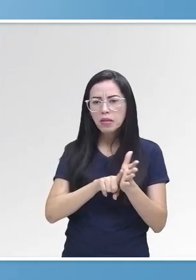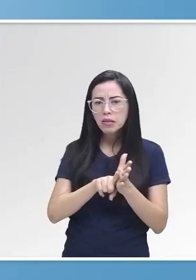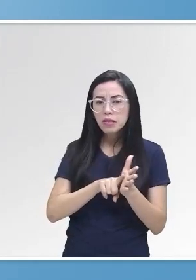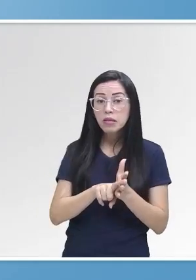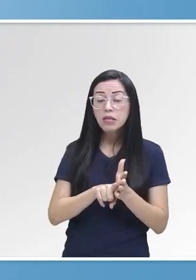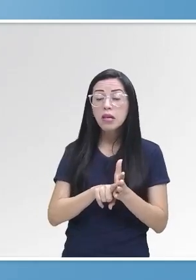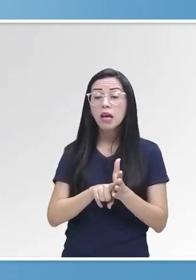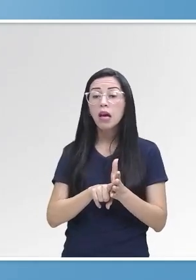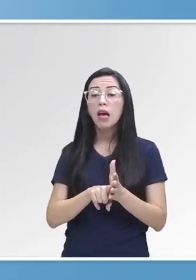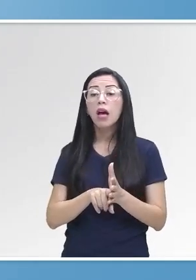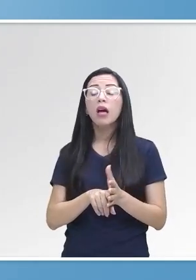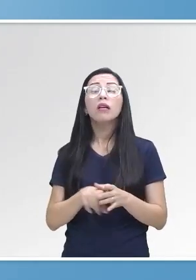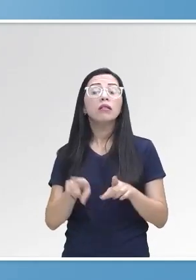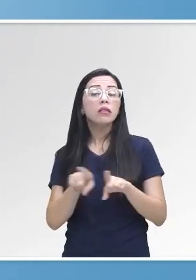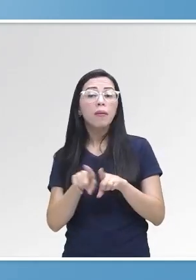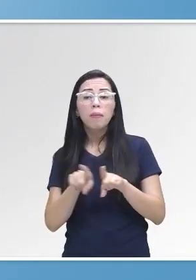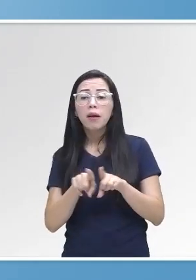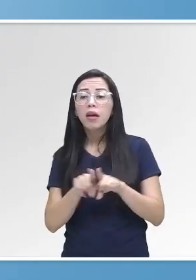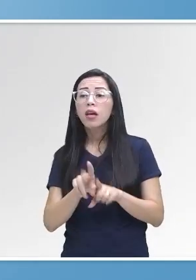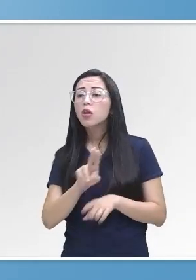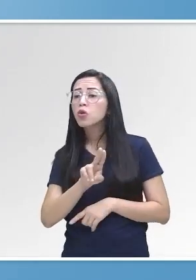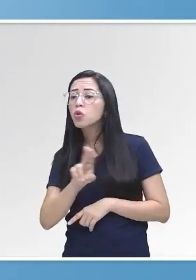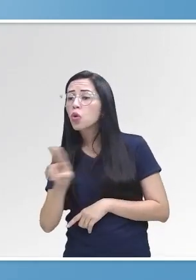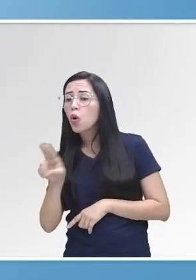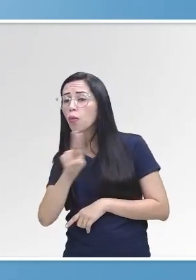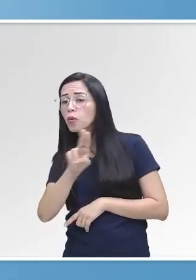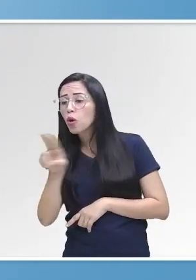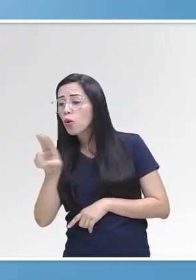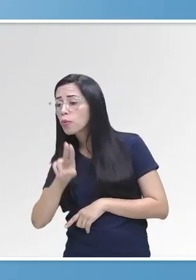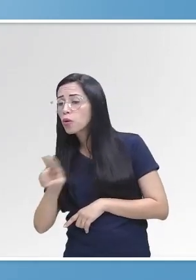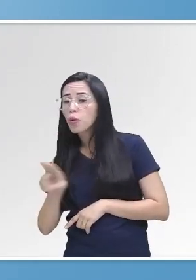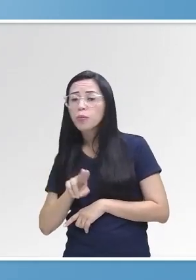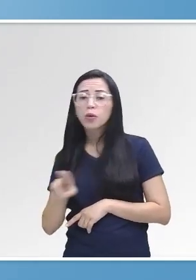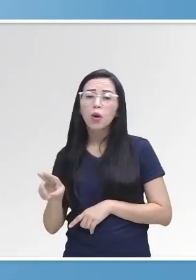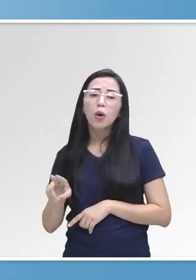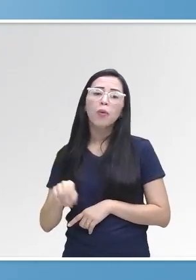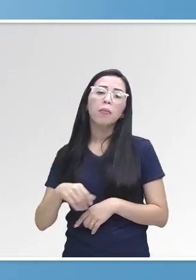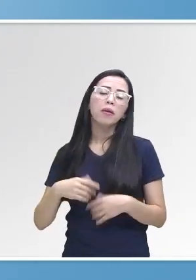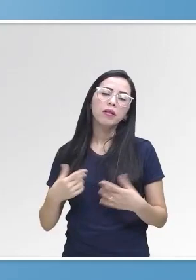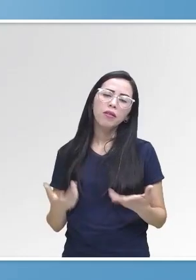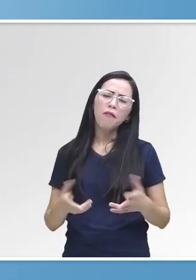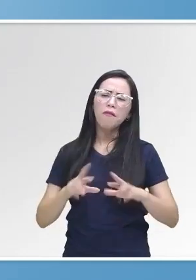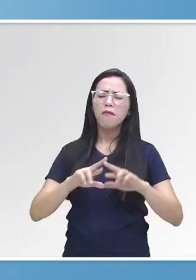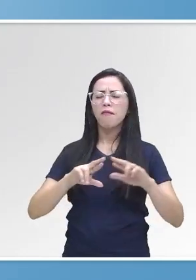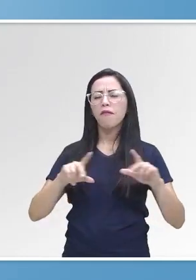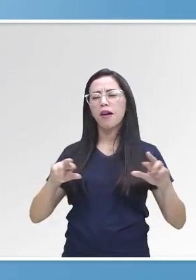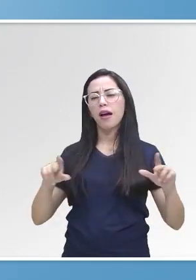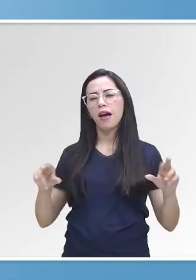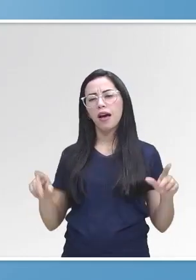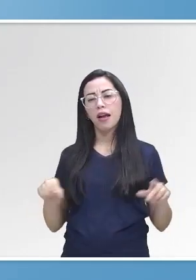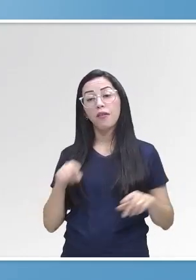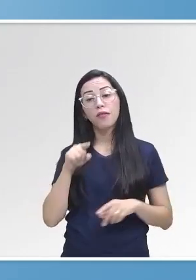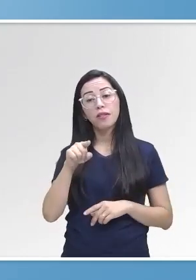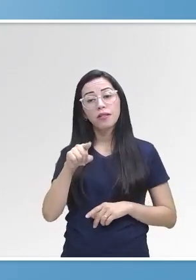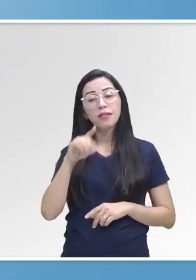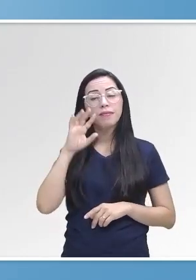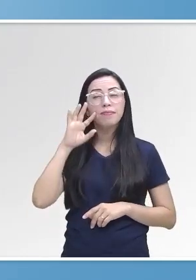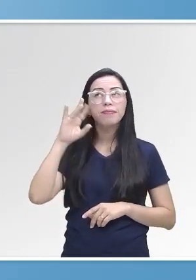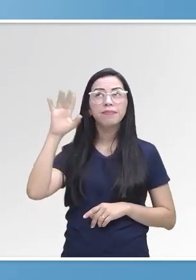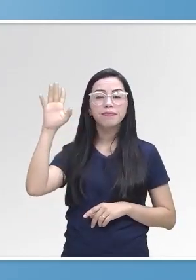das Crianças essa quantidade de livro O Grande livro pequeno várias e várias coisas só usar a